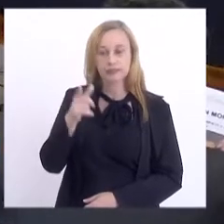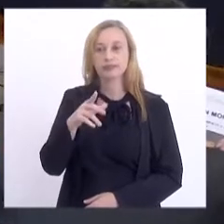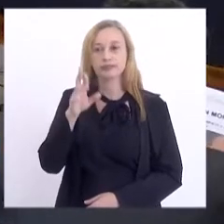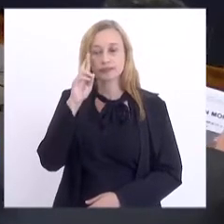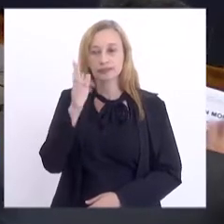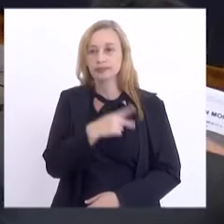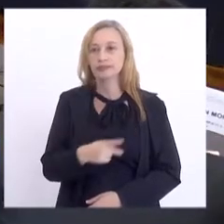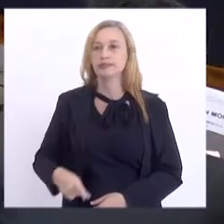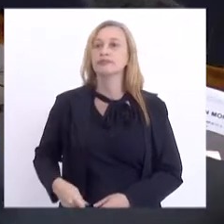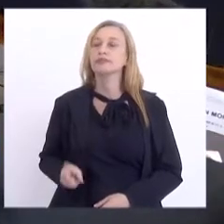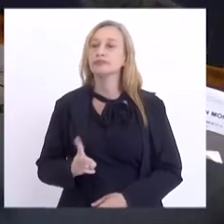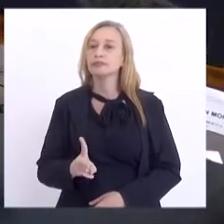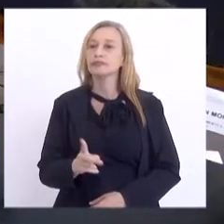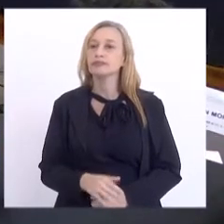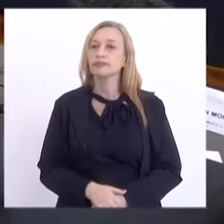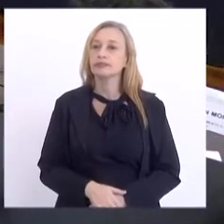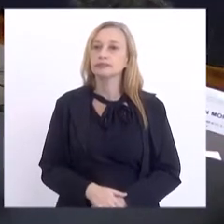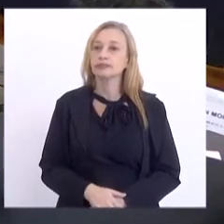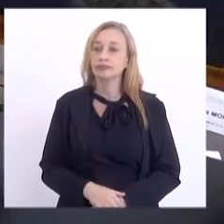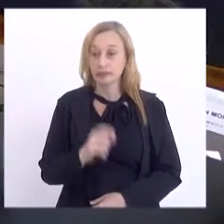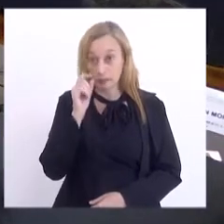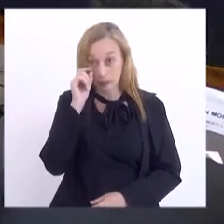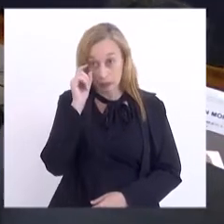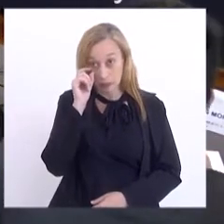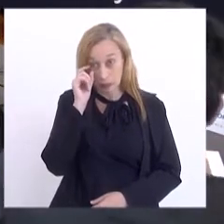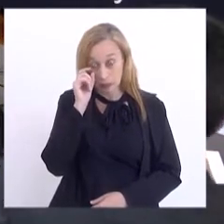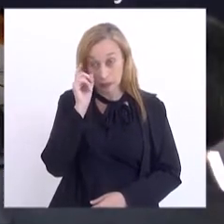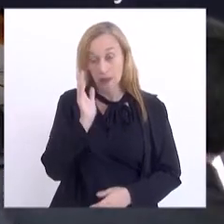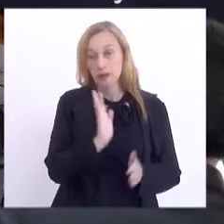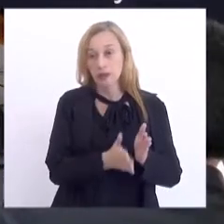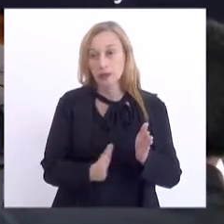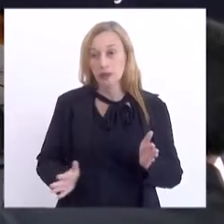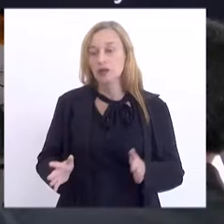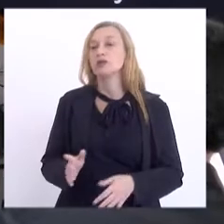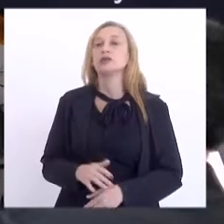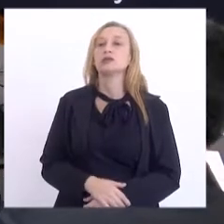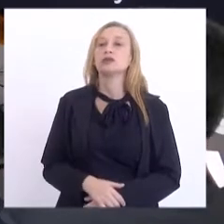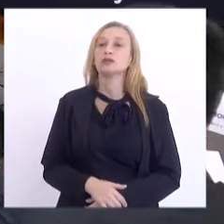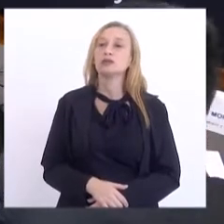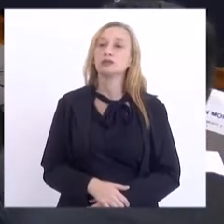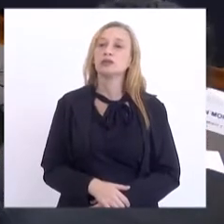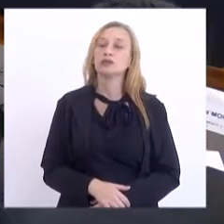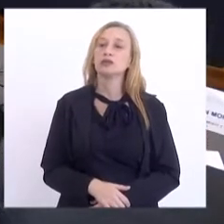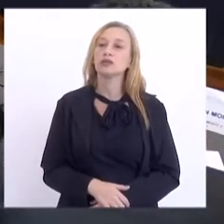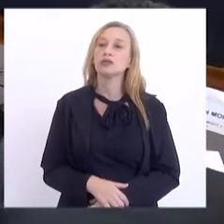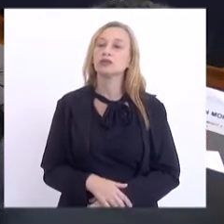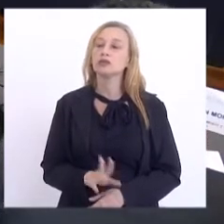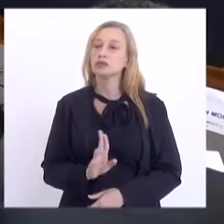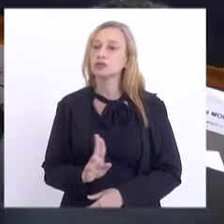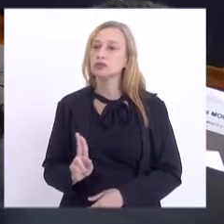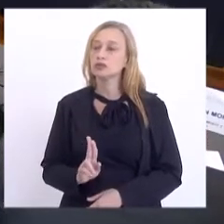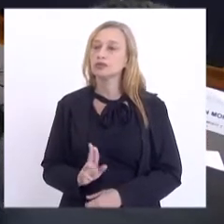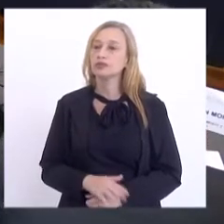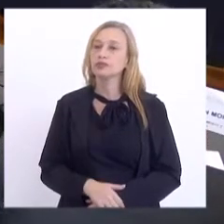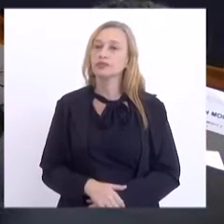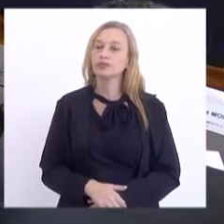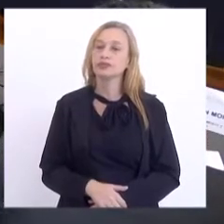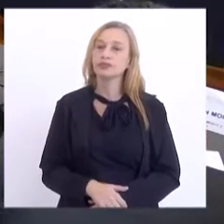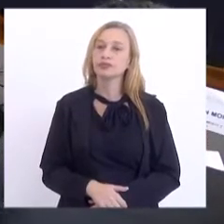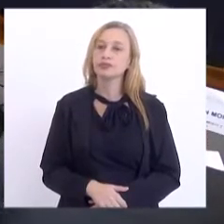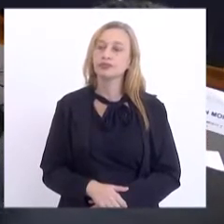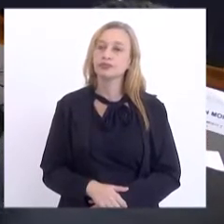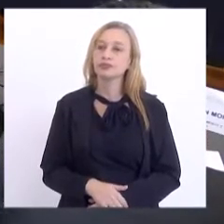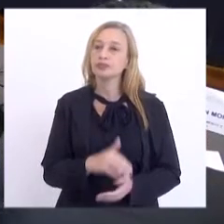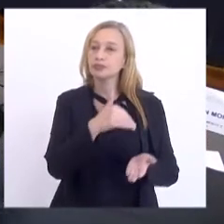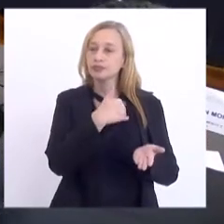continua não O João pela ordem aqui de chamamento será o